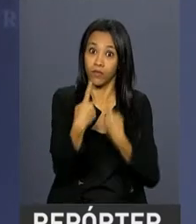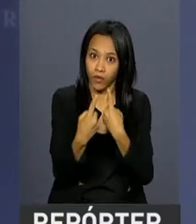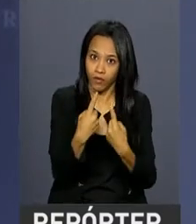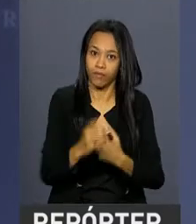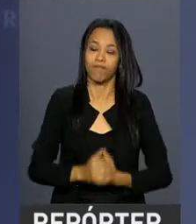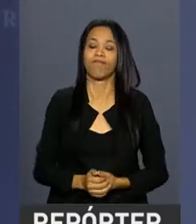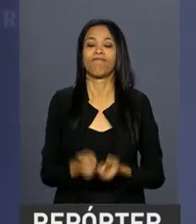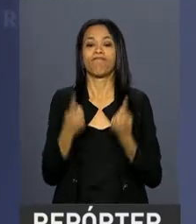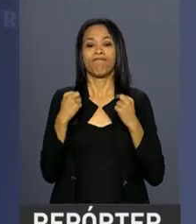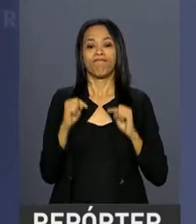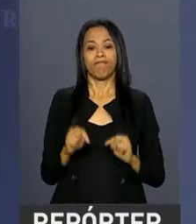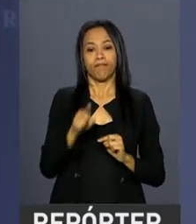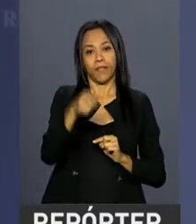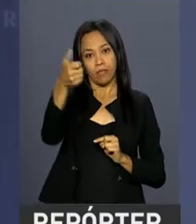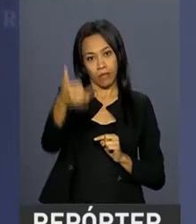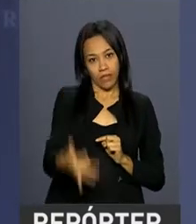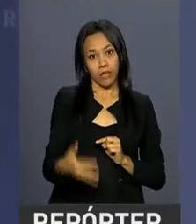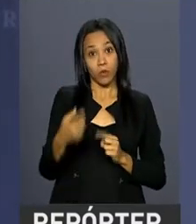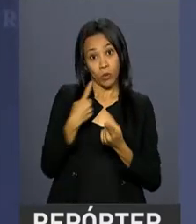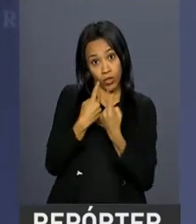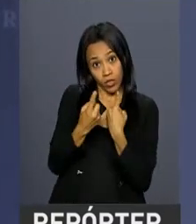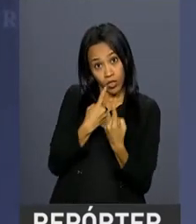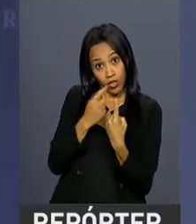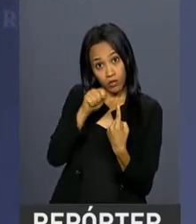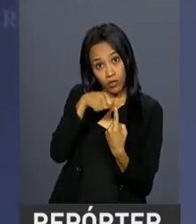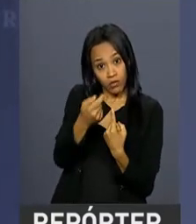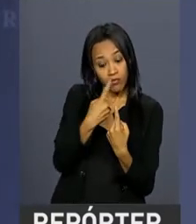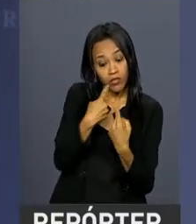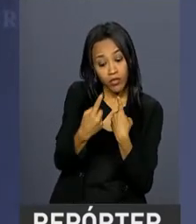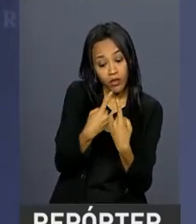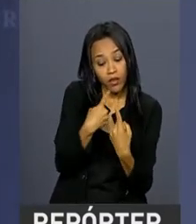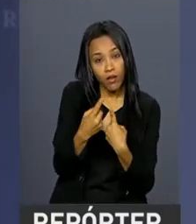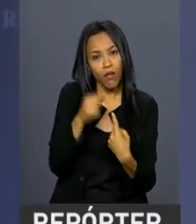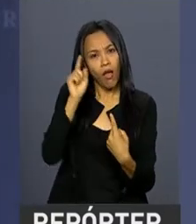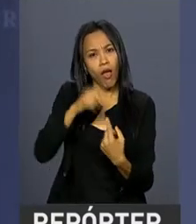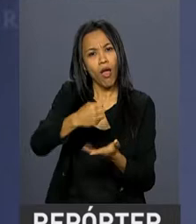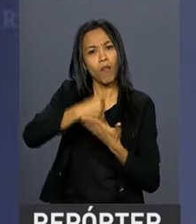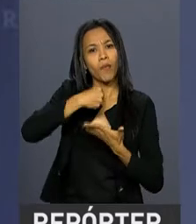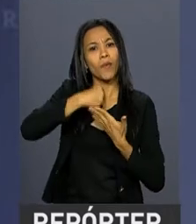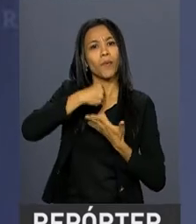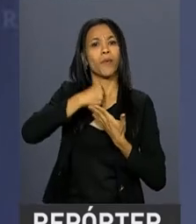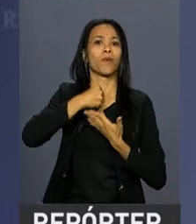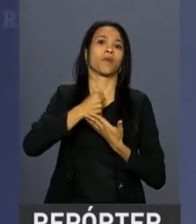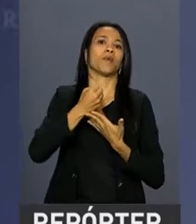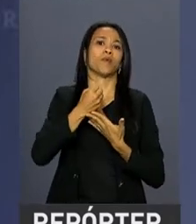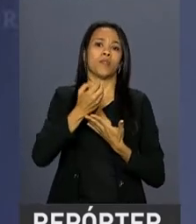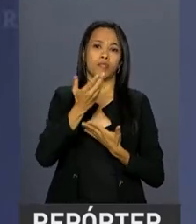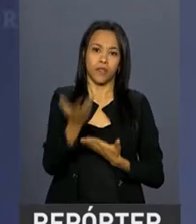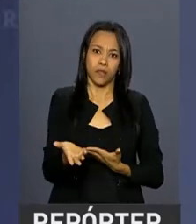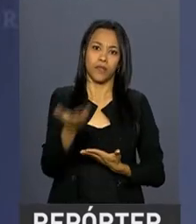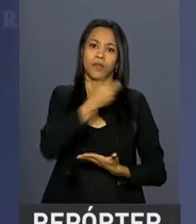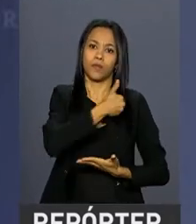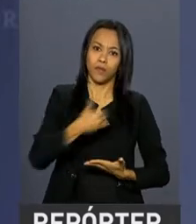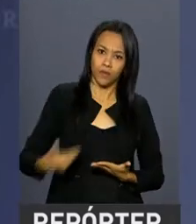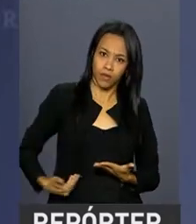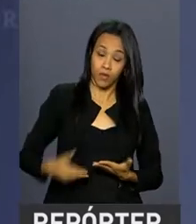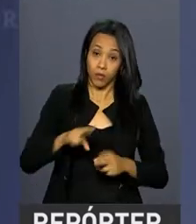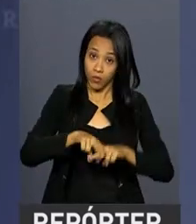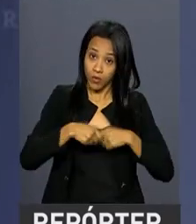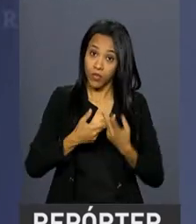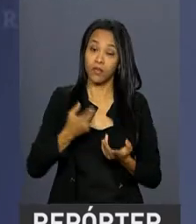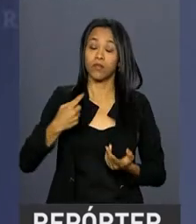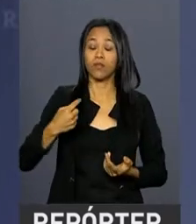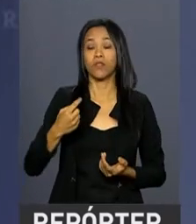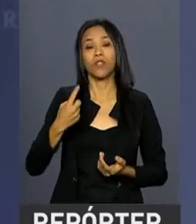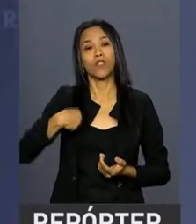O diálogo, senhora primeira-ministra, tem sido um dos suportes do nosso governo. Não é sem razão que, ao levarmos adiante